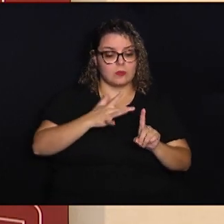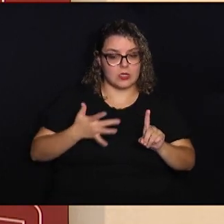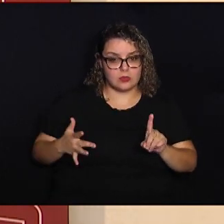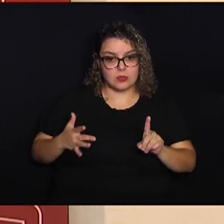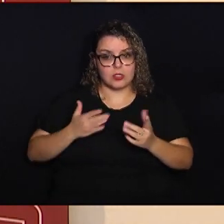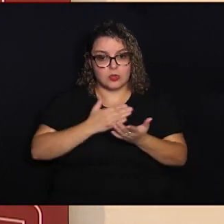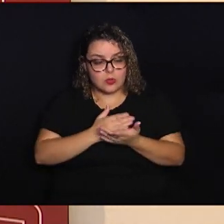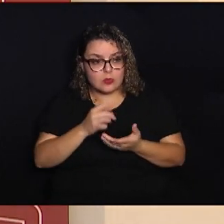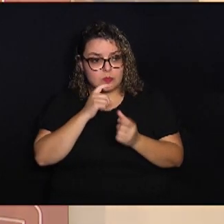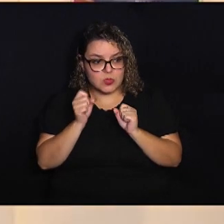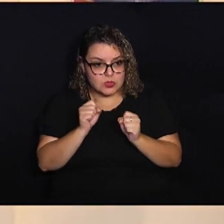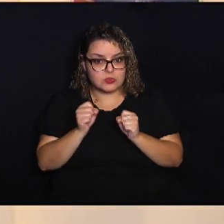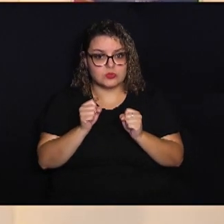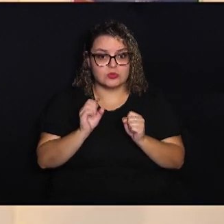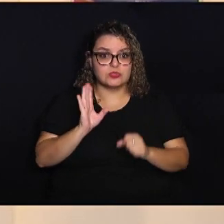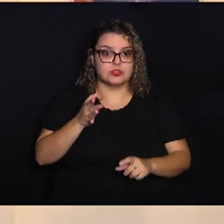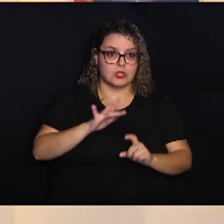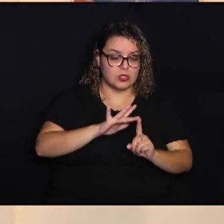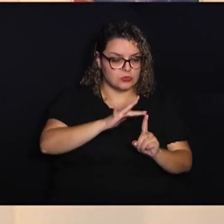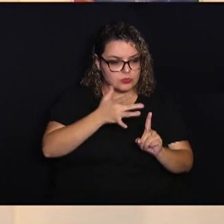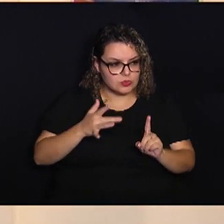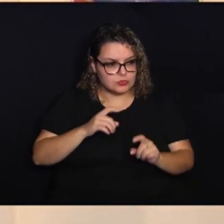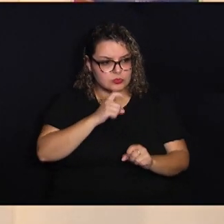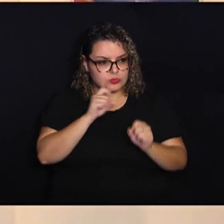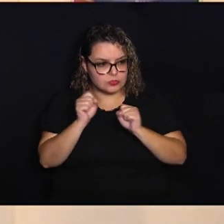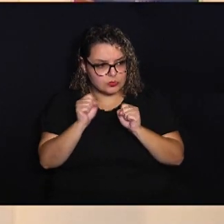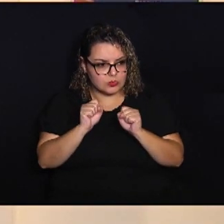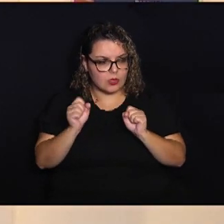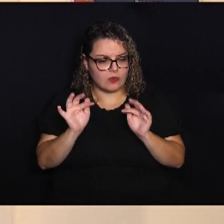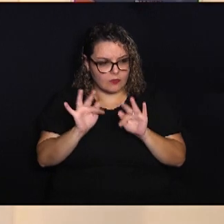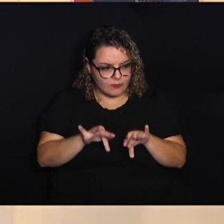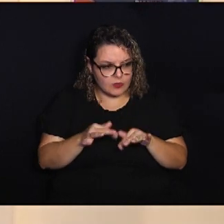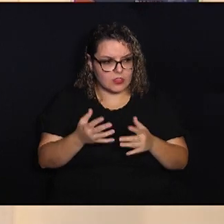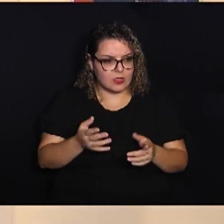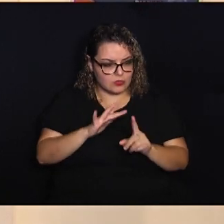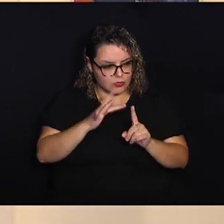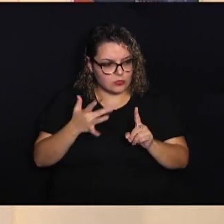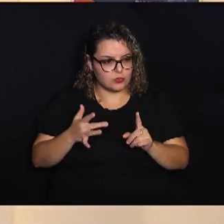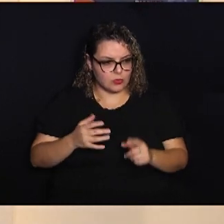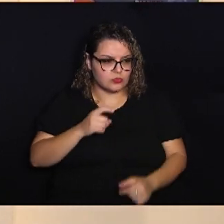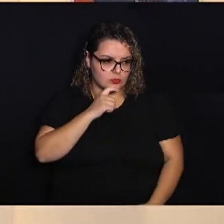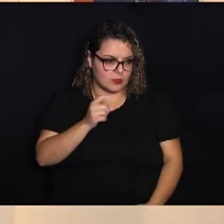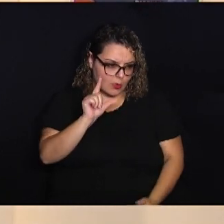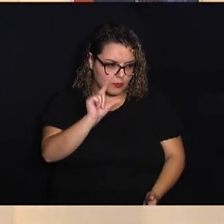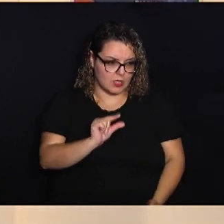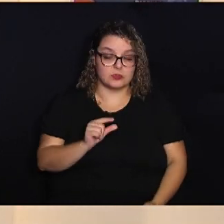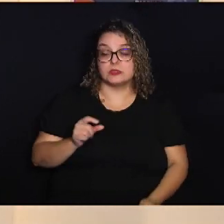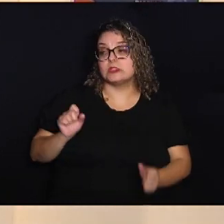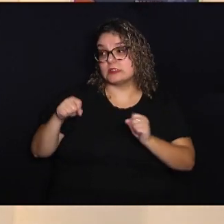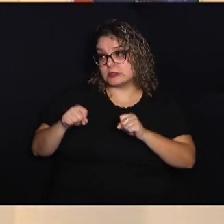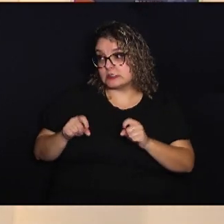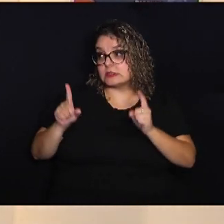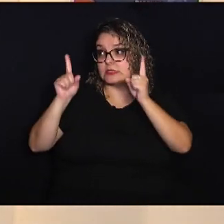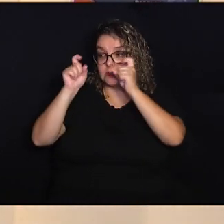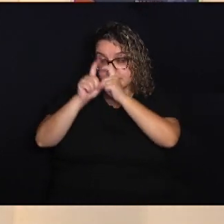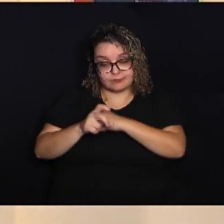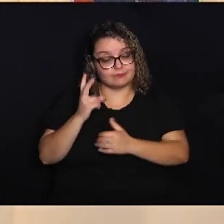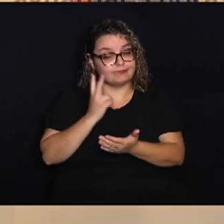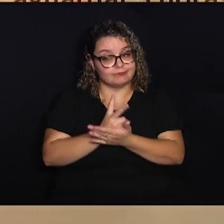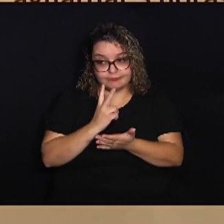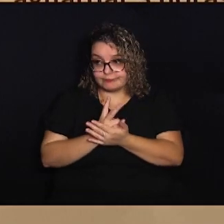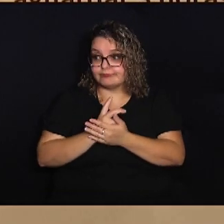do inverno, já estamos aí no inverno, baixa um pouquinho? Com certeza. A doação de sangue ela é sempre um desafio, né? Infelizmente, é sempre